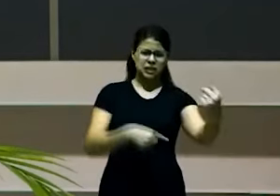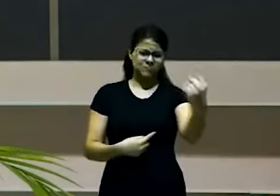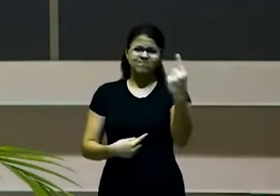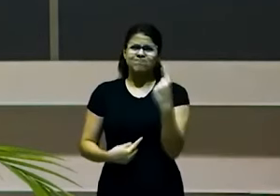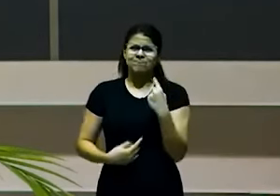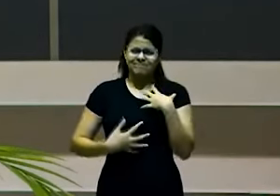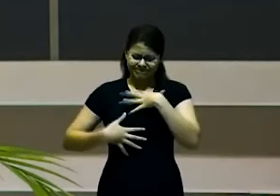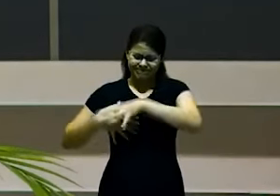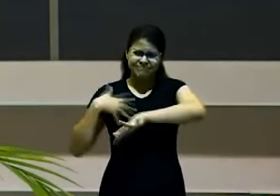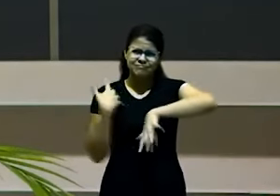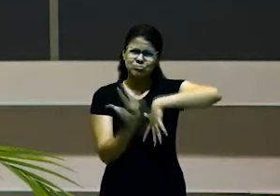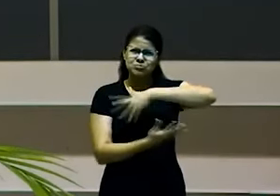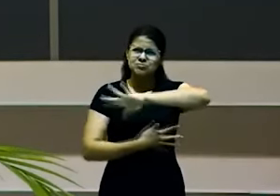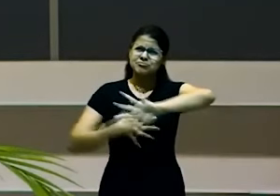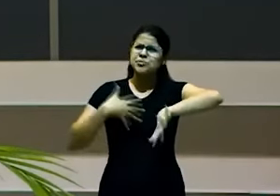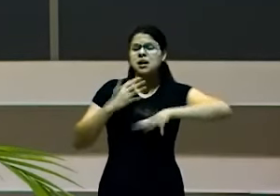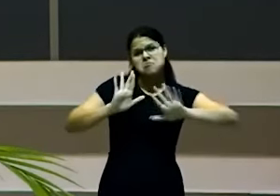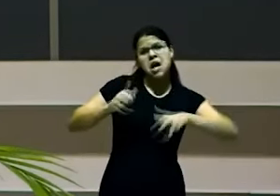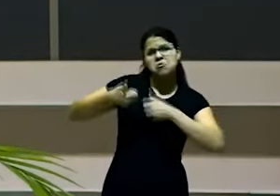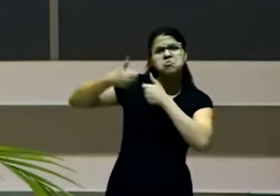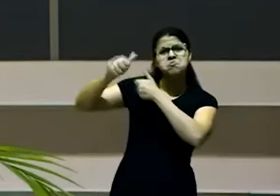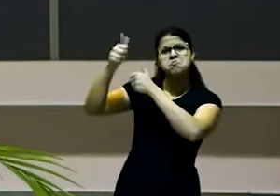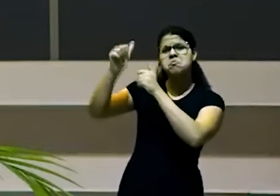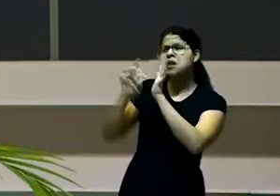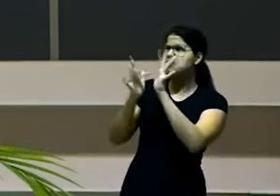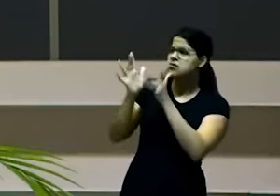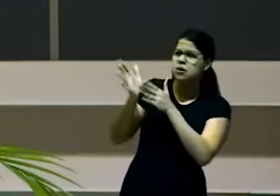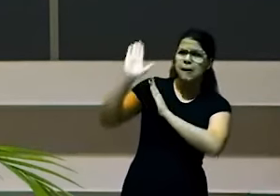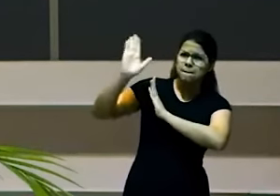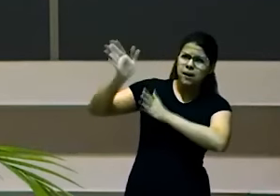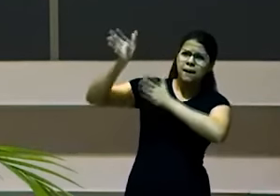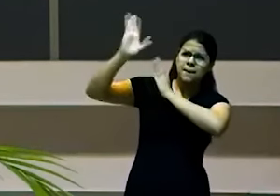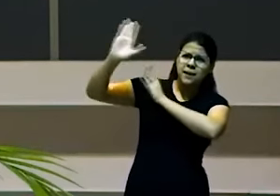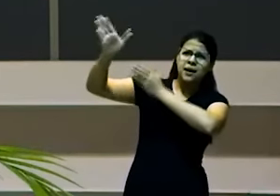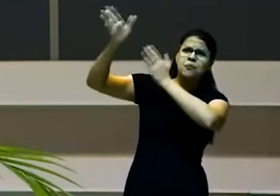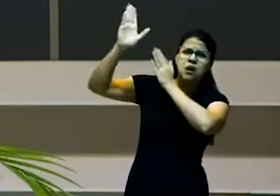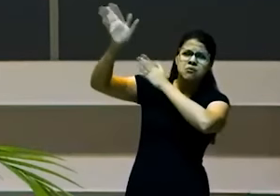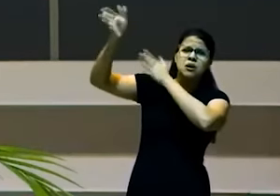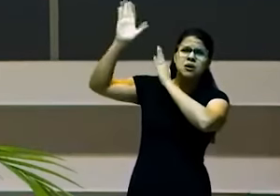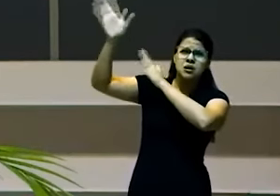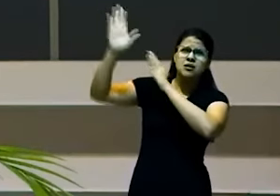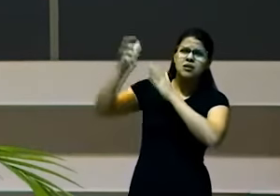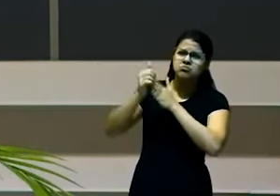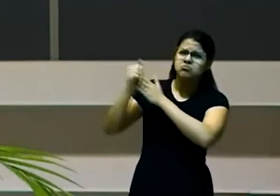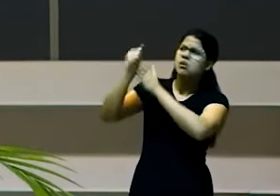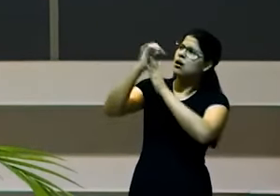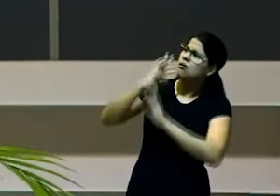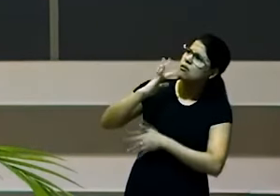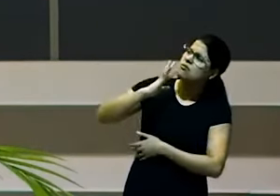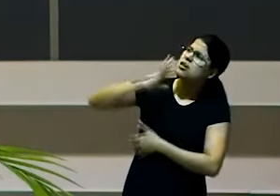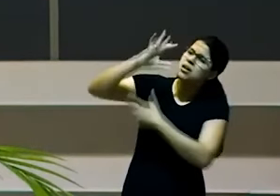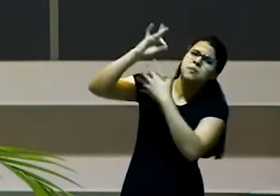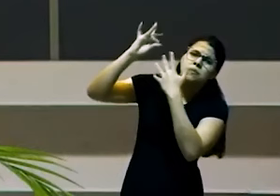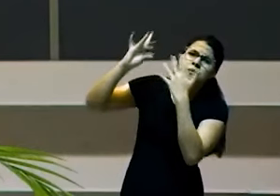você começou a seguir a esse Jesus e você começou a caminhar com esse Jesus e você começou a conhecer esse